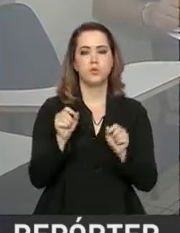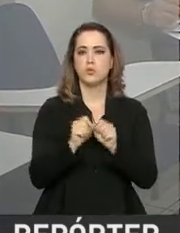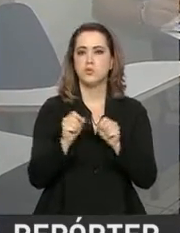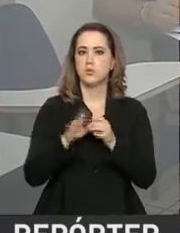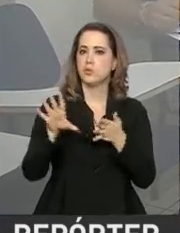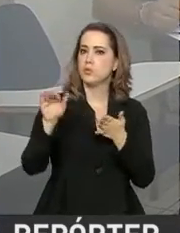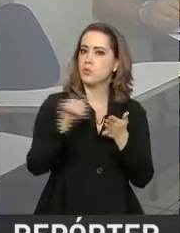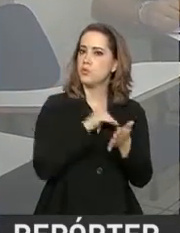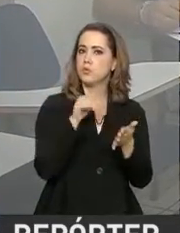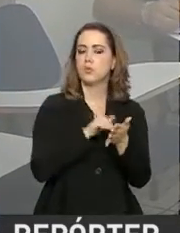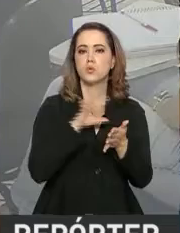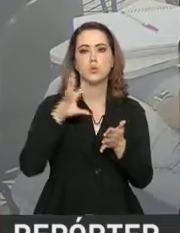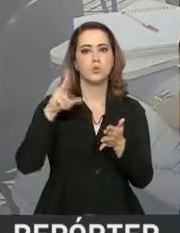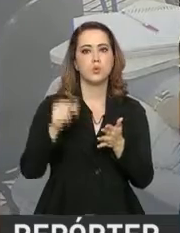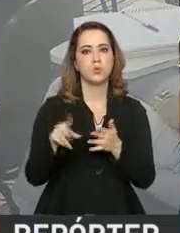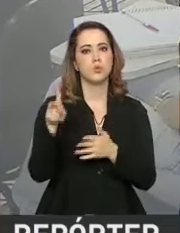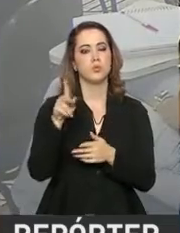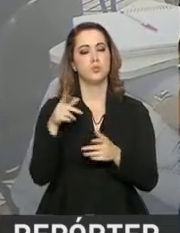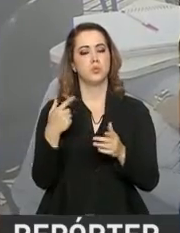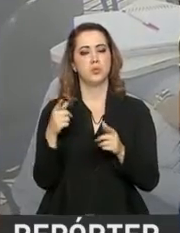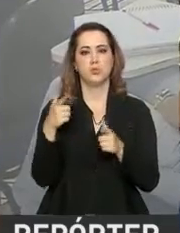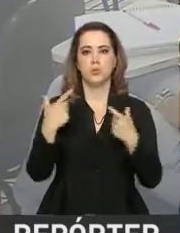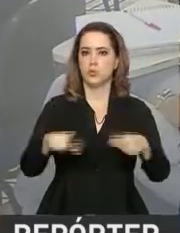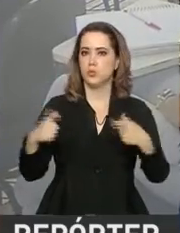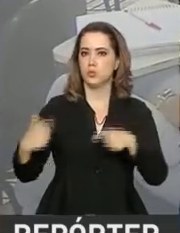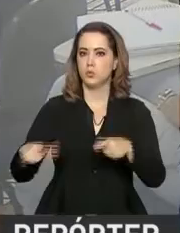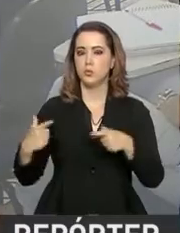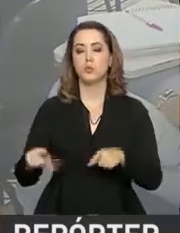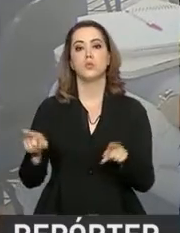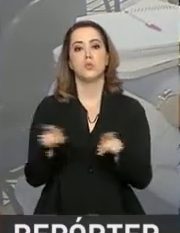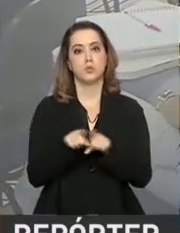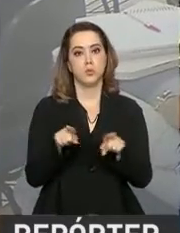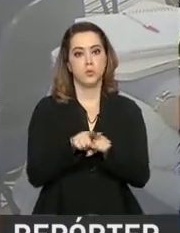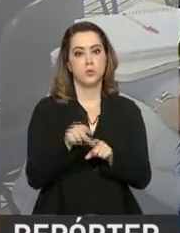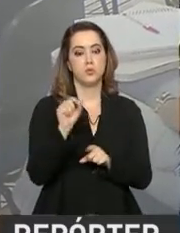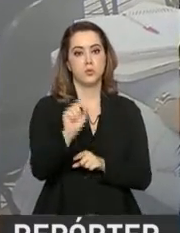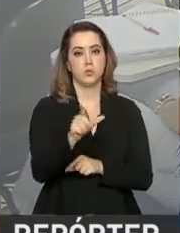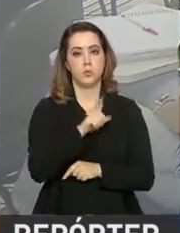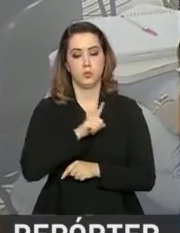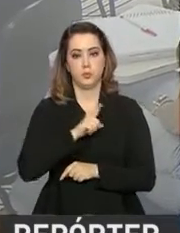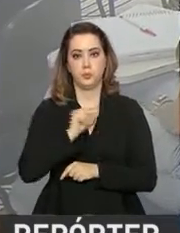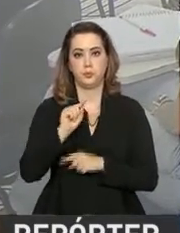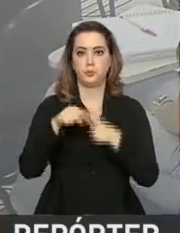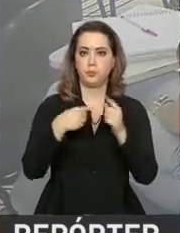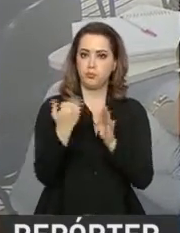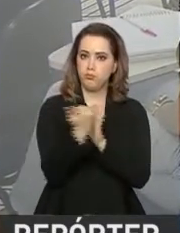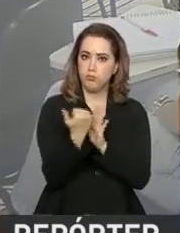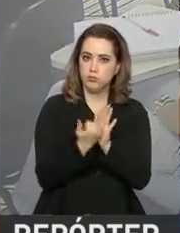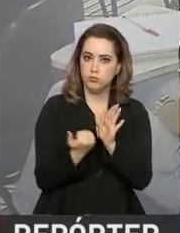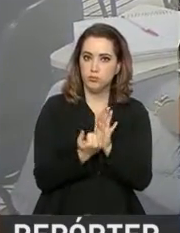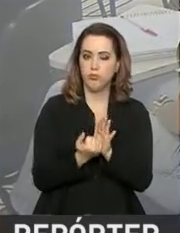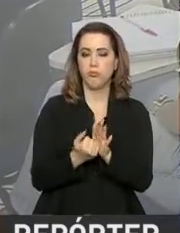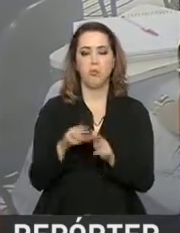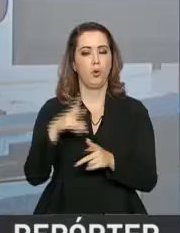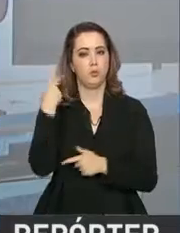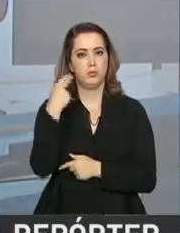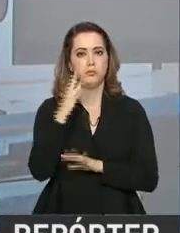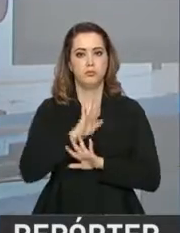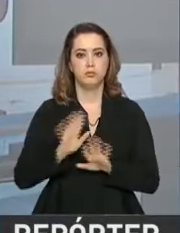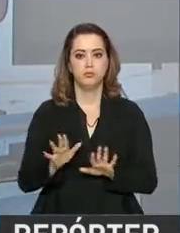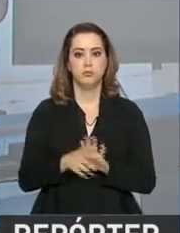instituições que oferecem vagas selecionadas pela secretaria de educação superior do ministério no processo seletivo regular